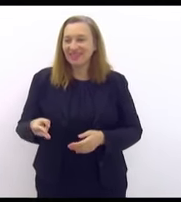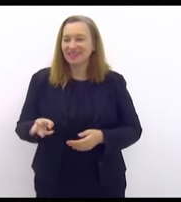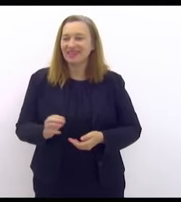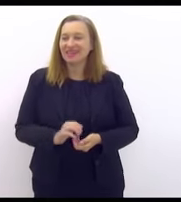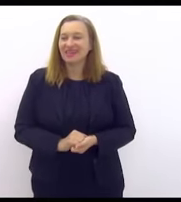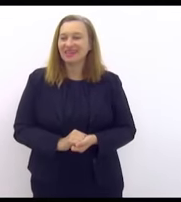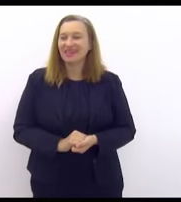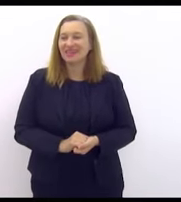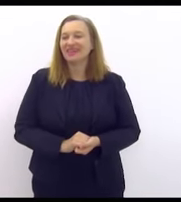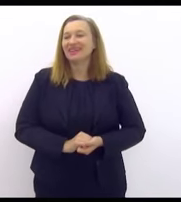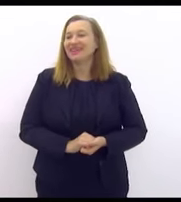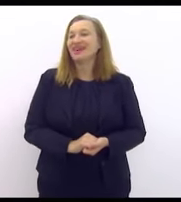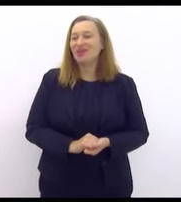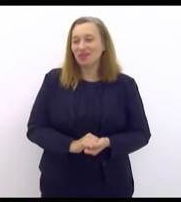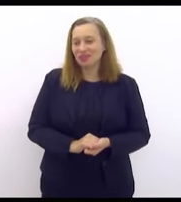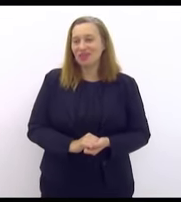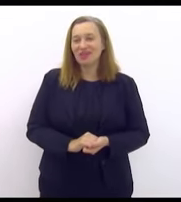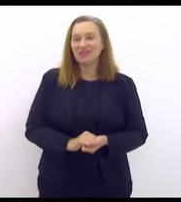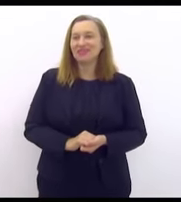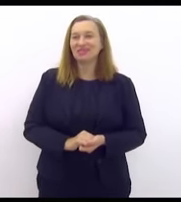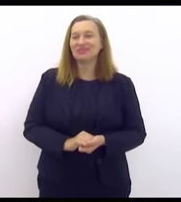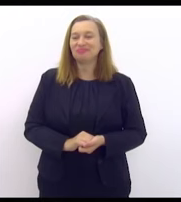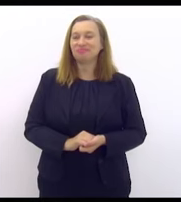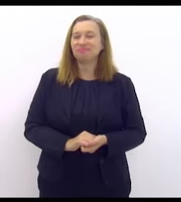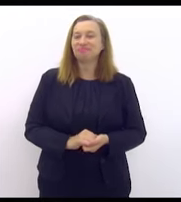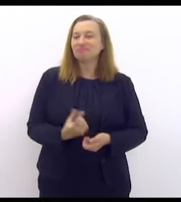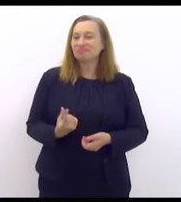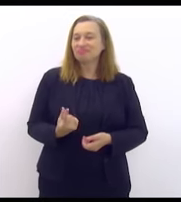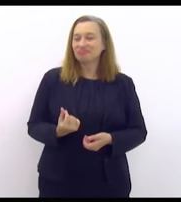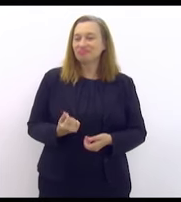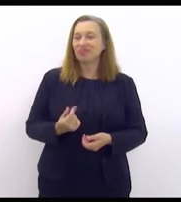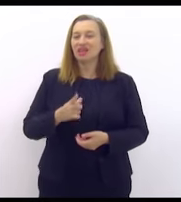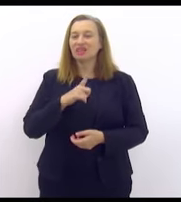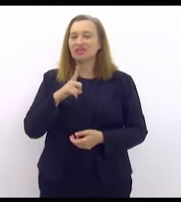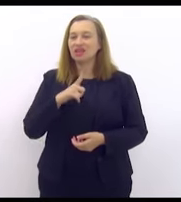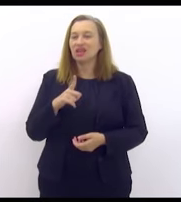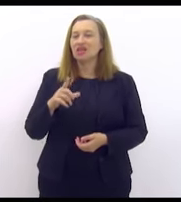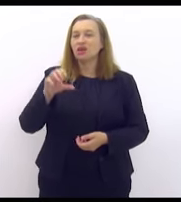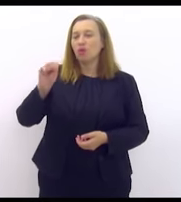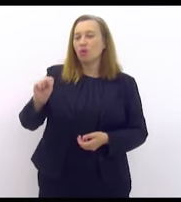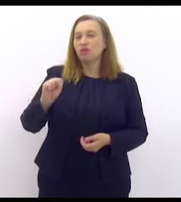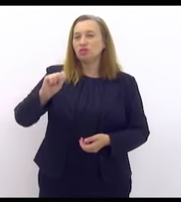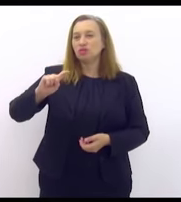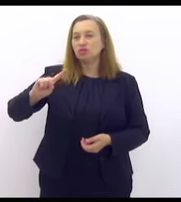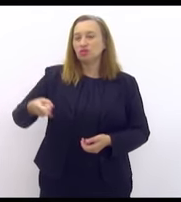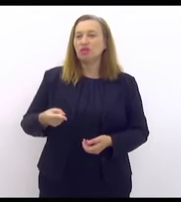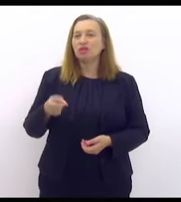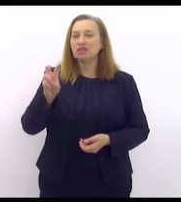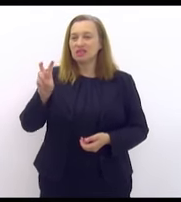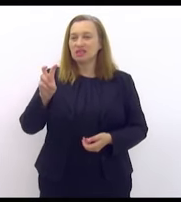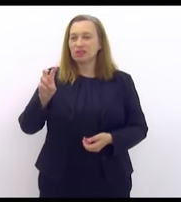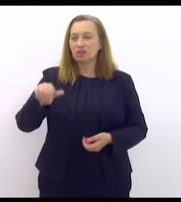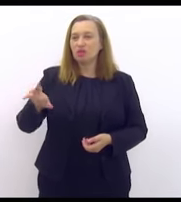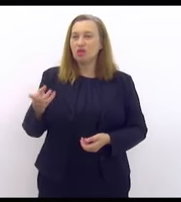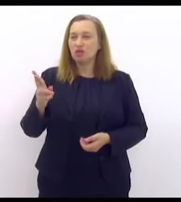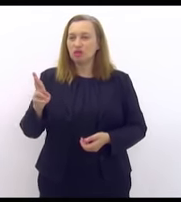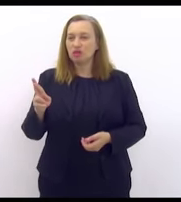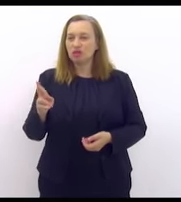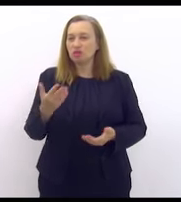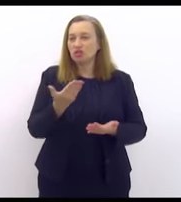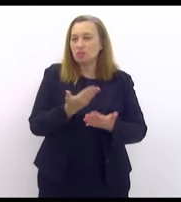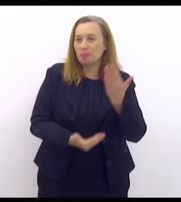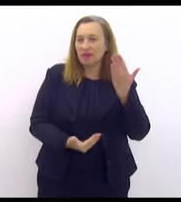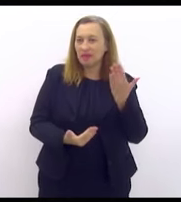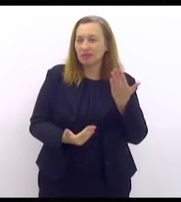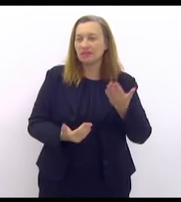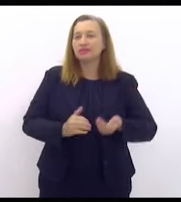deputados, eu não sei se o deputado Serafim discutir a questão da LOA. Nós já temos um rombo de 8,5 bilhões de rombo para a nossa